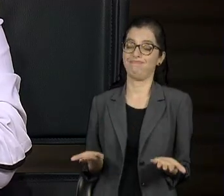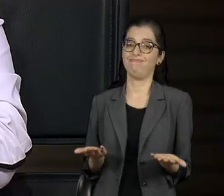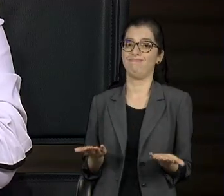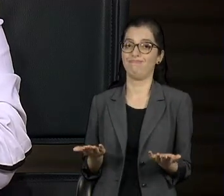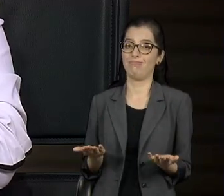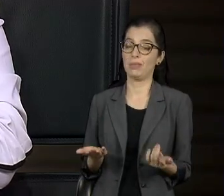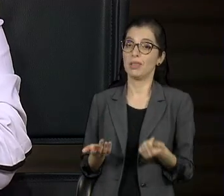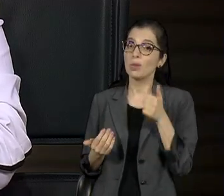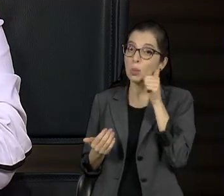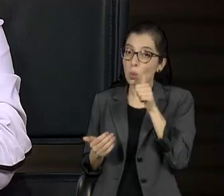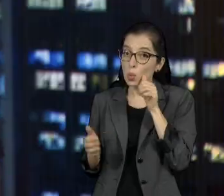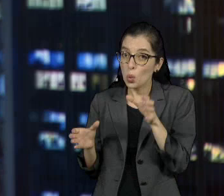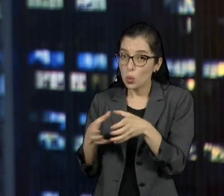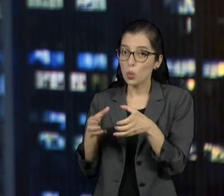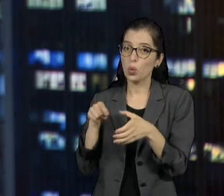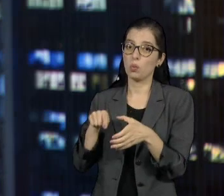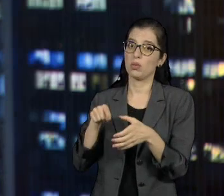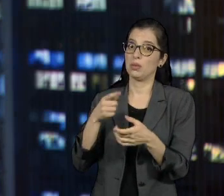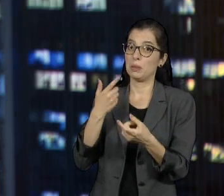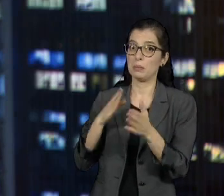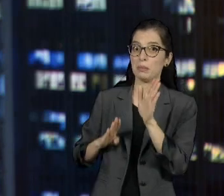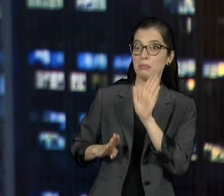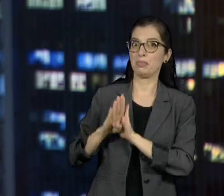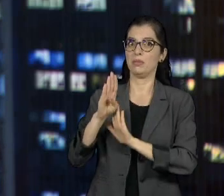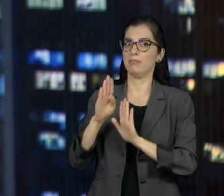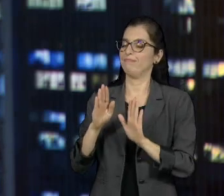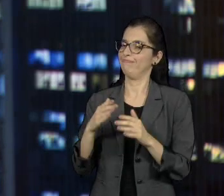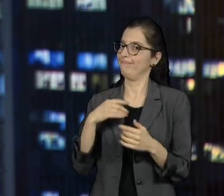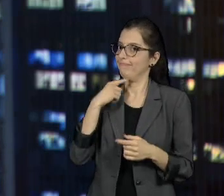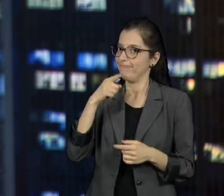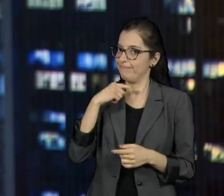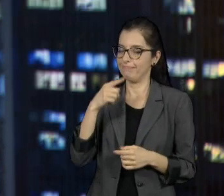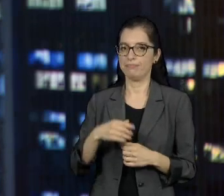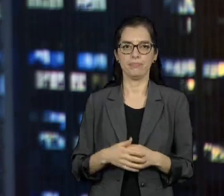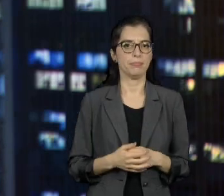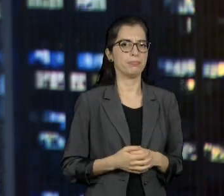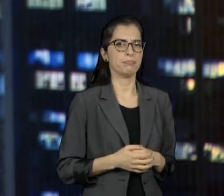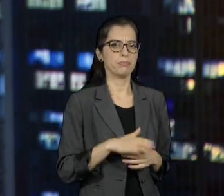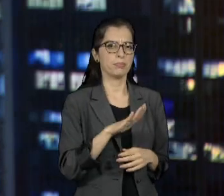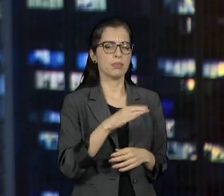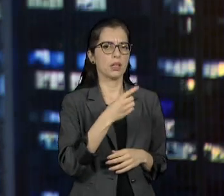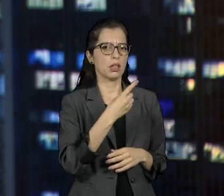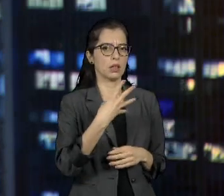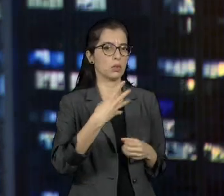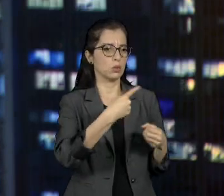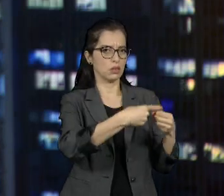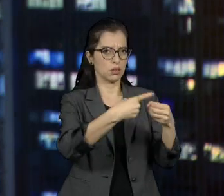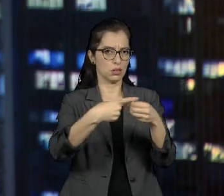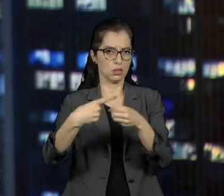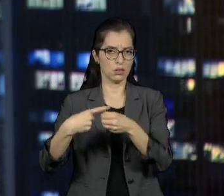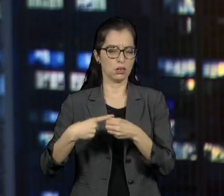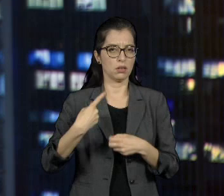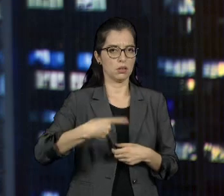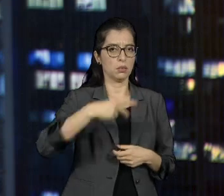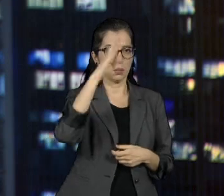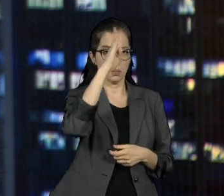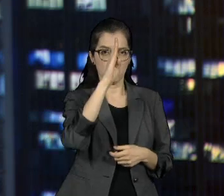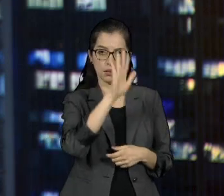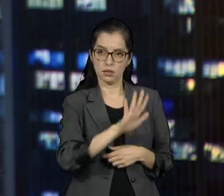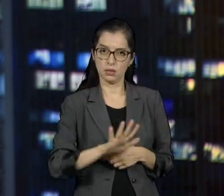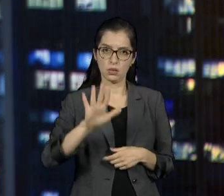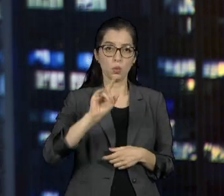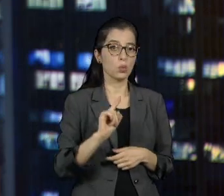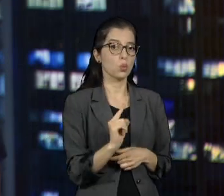grandes mudanças, né? Vou trazer aqui uma outra voz para a nossa conversa. Em 14 cidades do país, um único partido vai controlar a